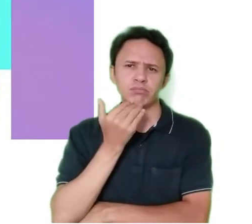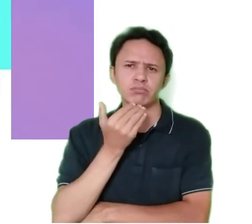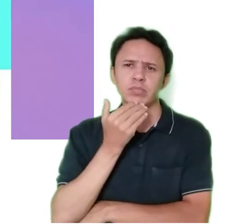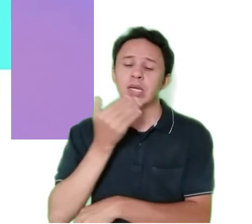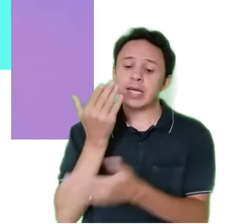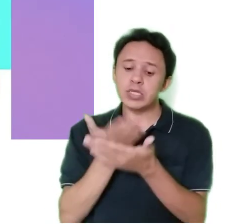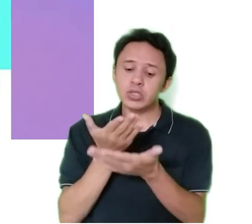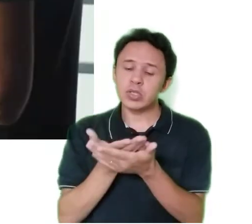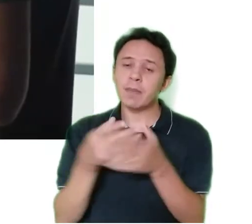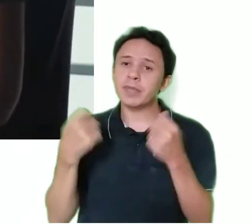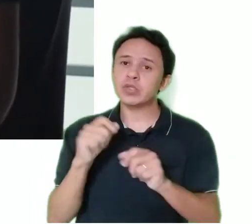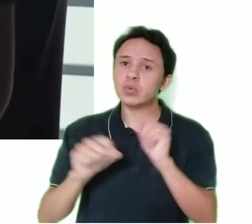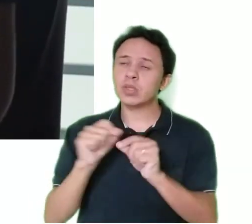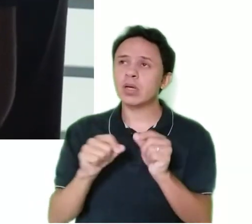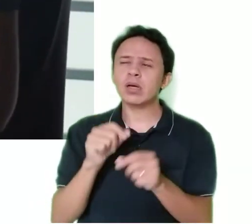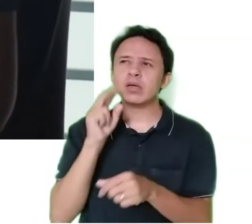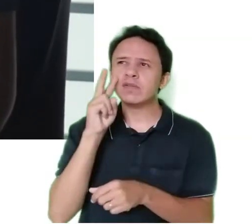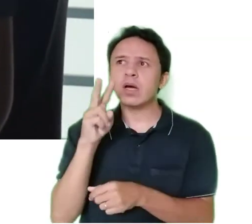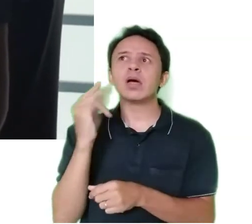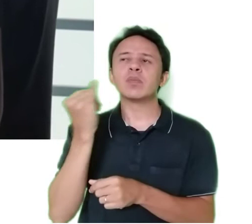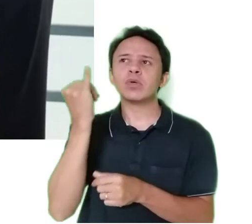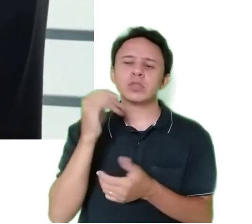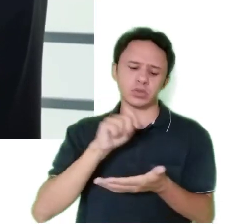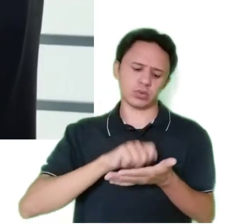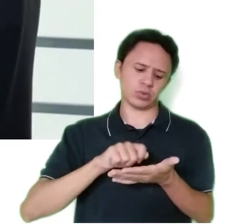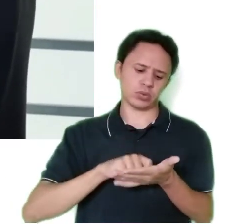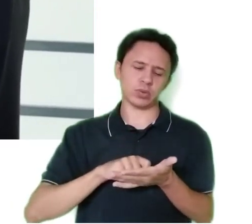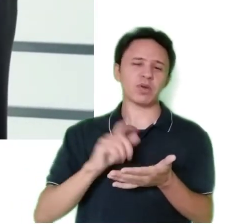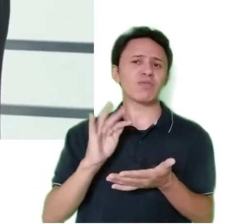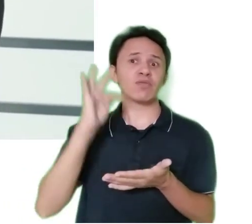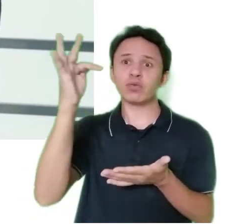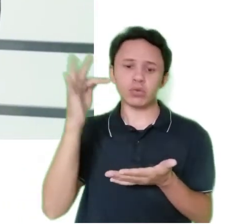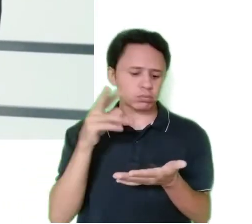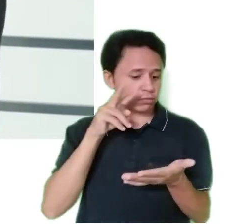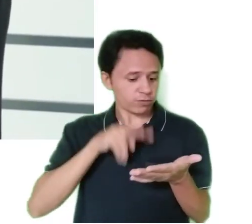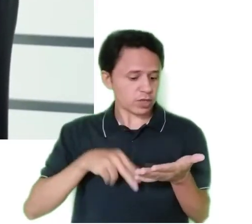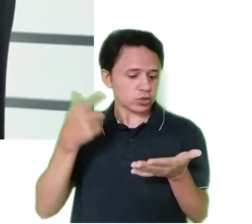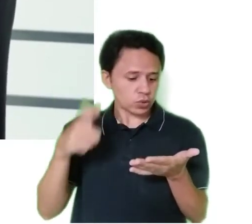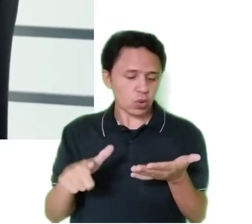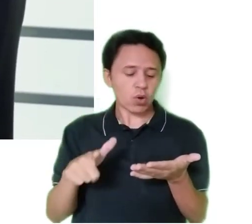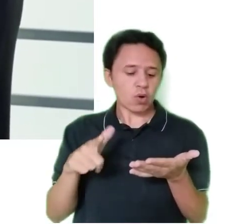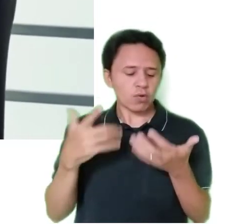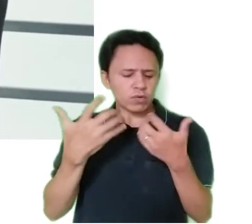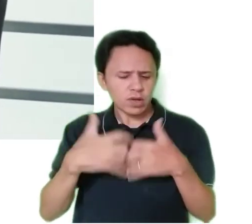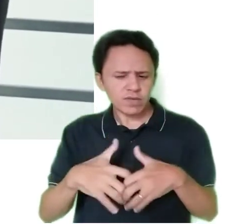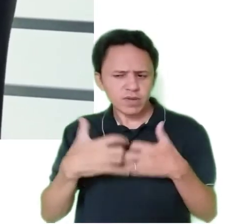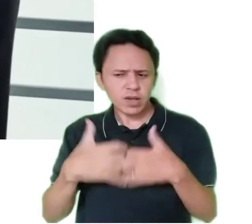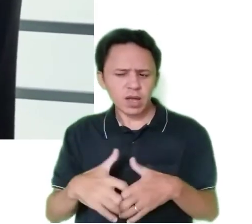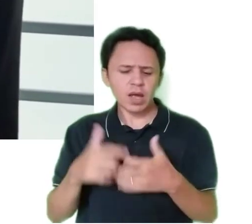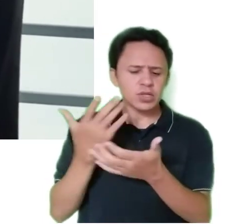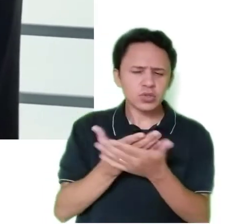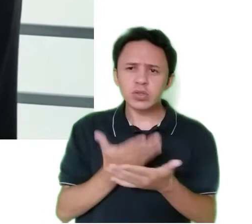estudar exige essa tomada de nota para revisões, estudos e